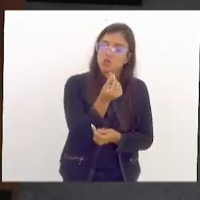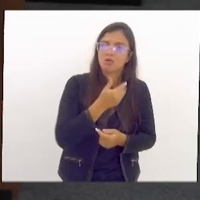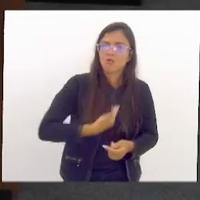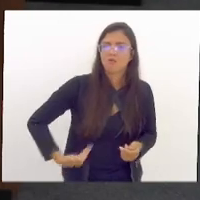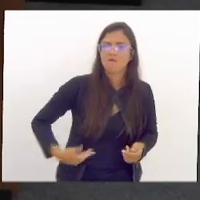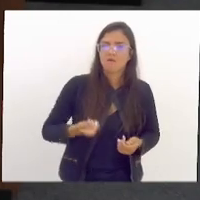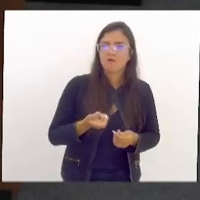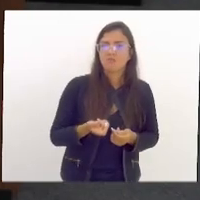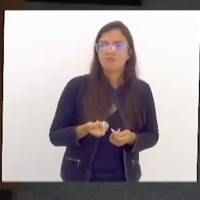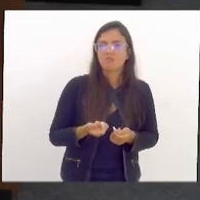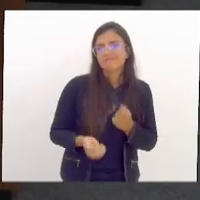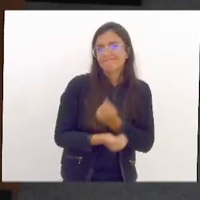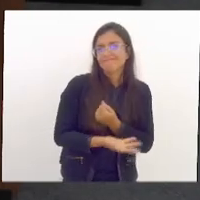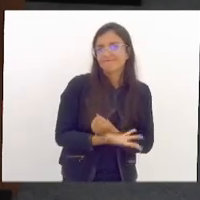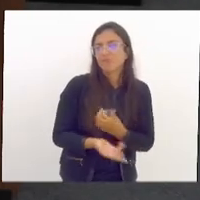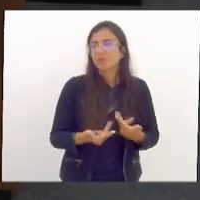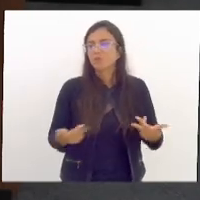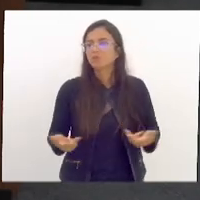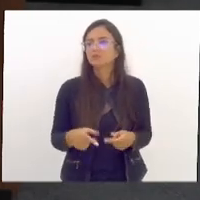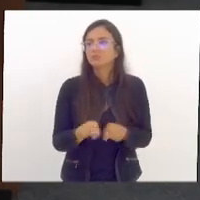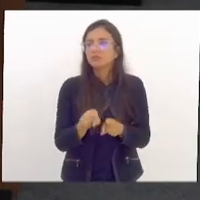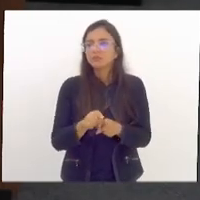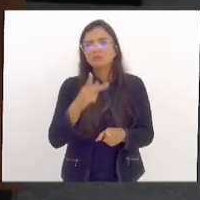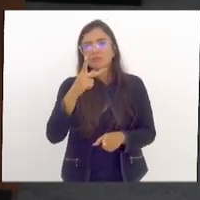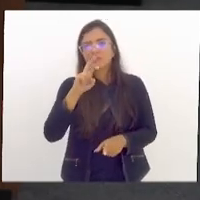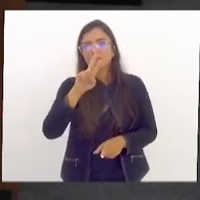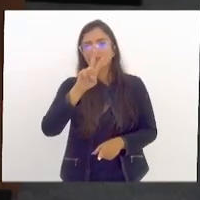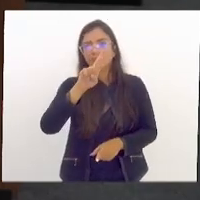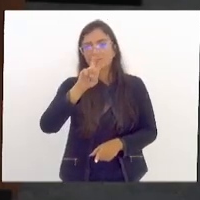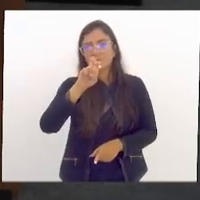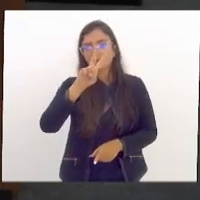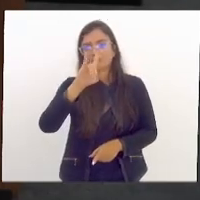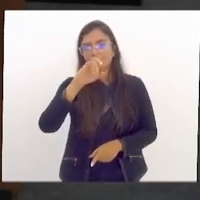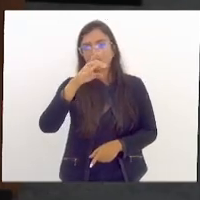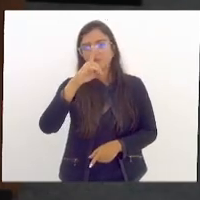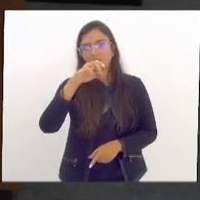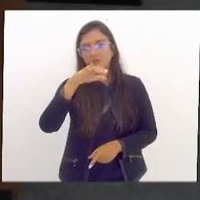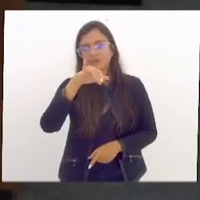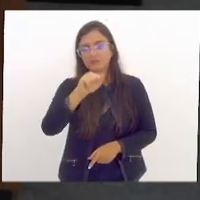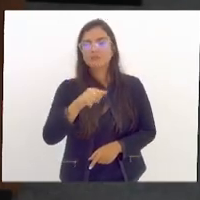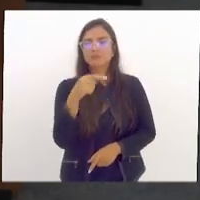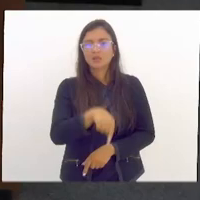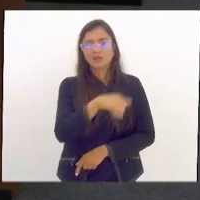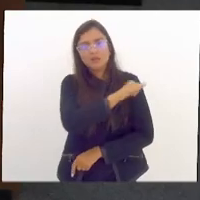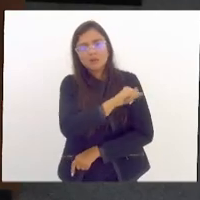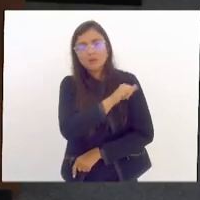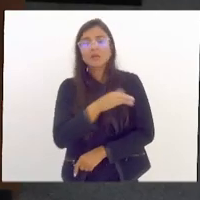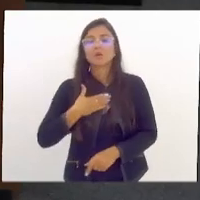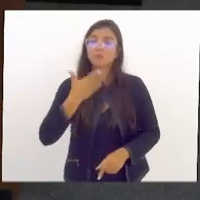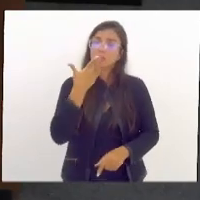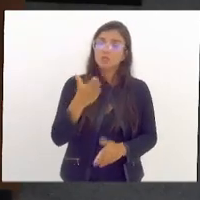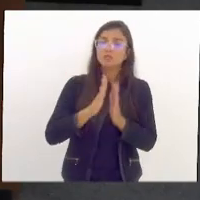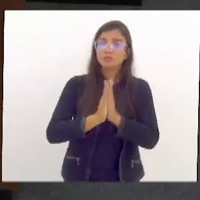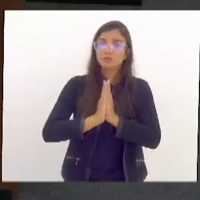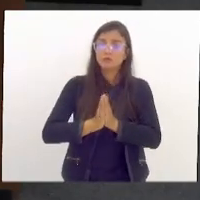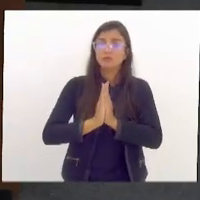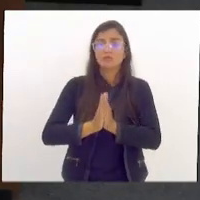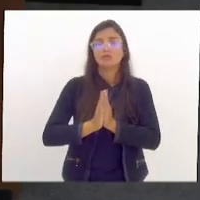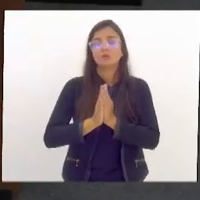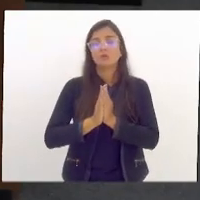finanças previdenciárias do Estado do Rio de Janeiro. Então, eu gostaria de solicitar a Vossa Excelência, presidência em exercício, mas